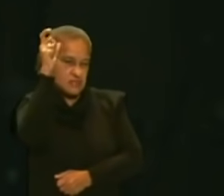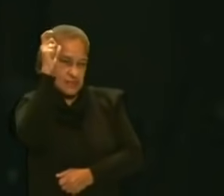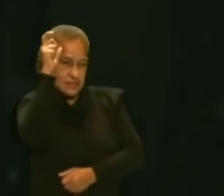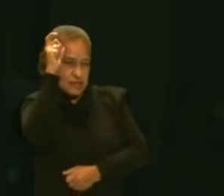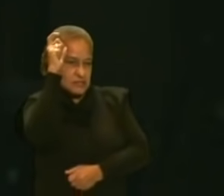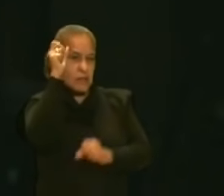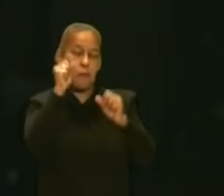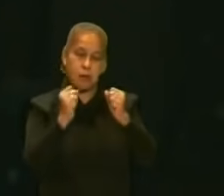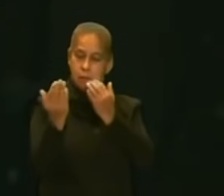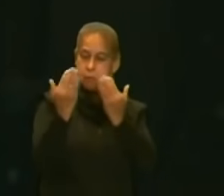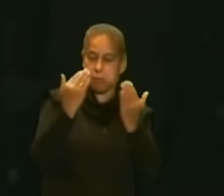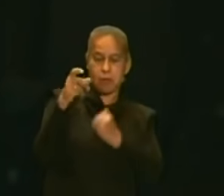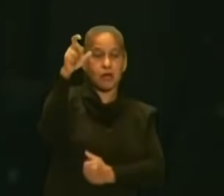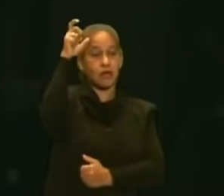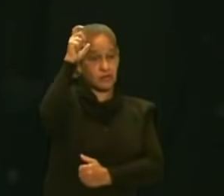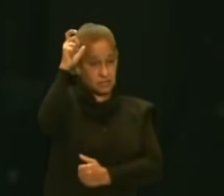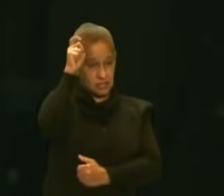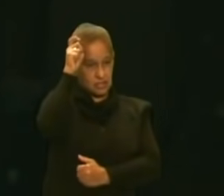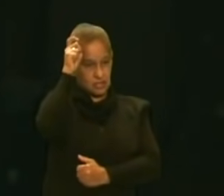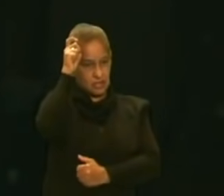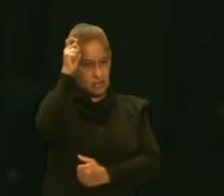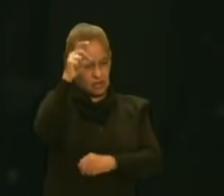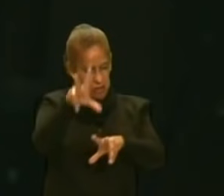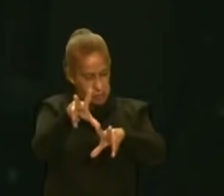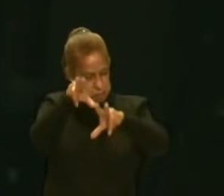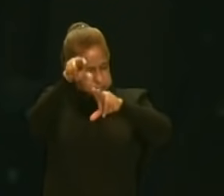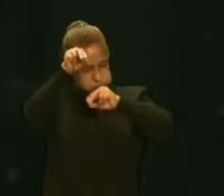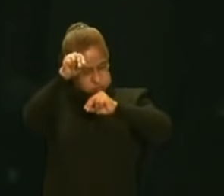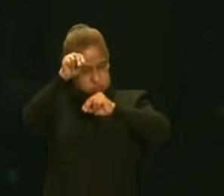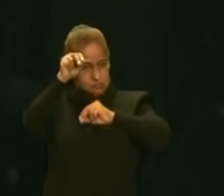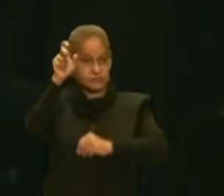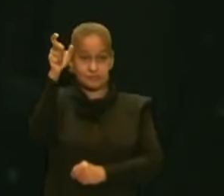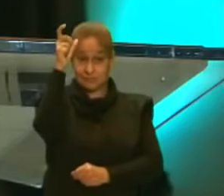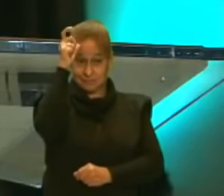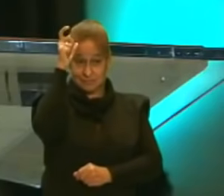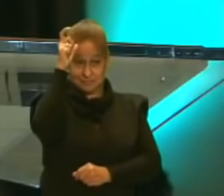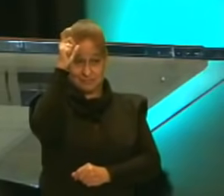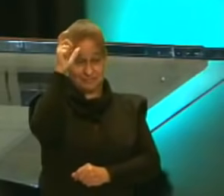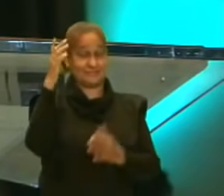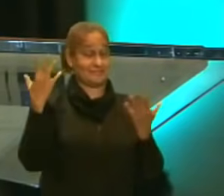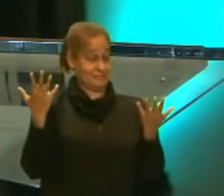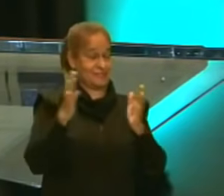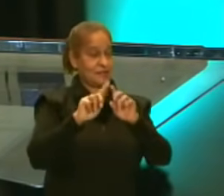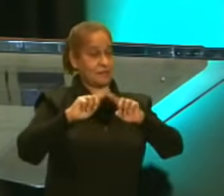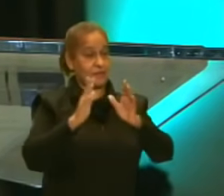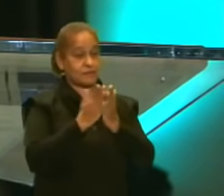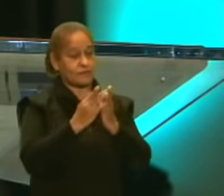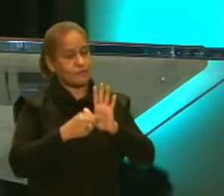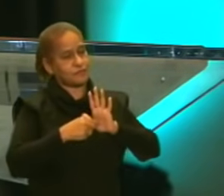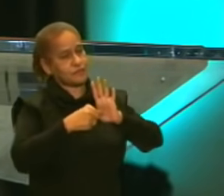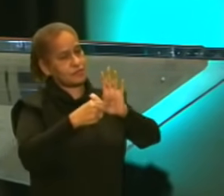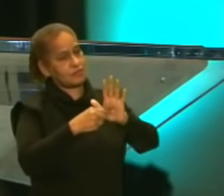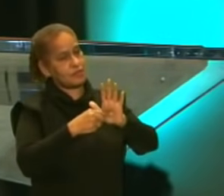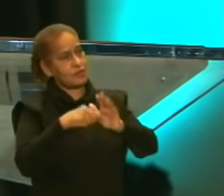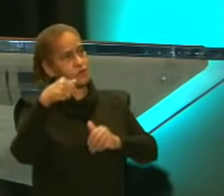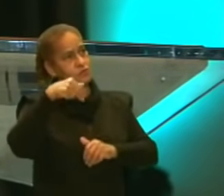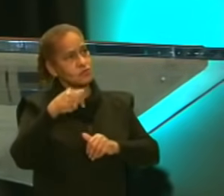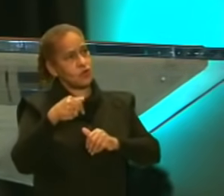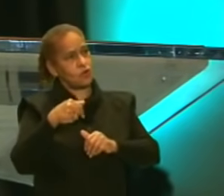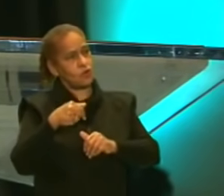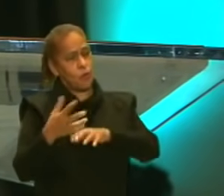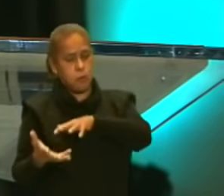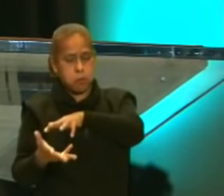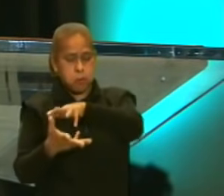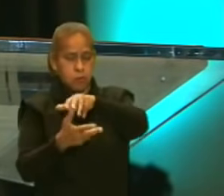No sentido de ser alguém possesso por Satanás. Mas a Bíblia fala que não apenas o mundo político vai